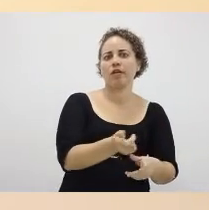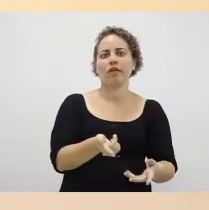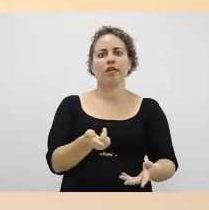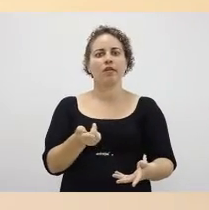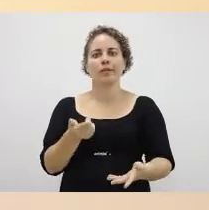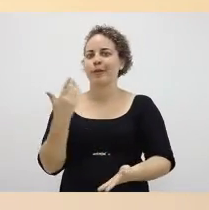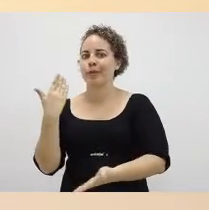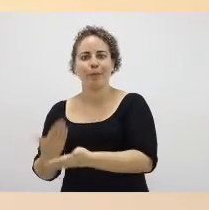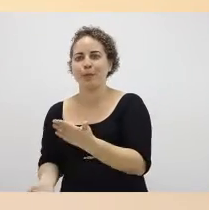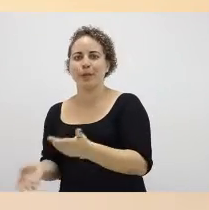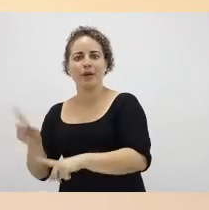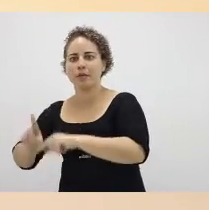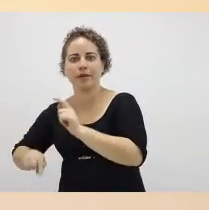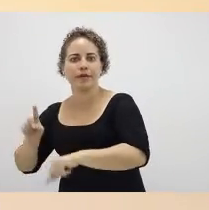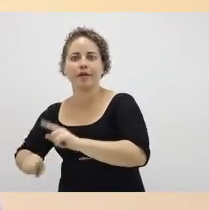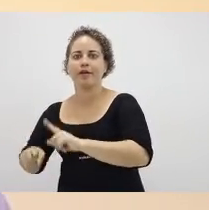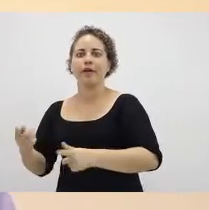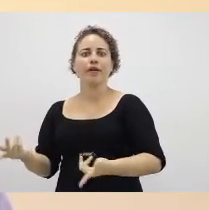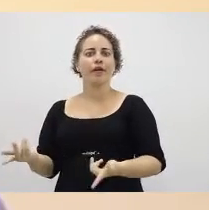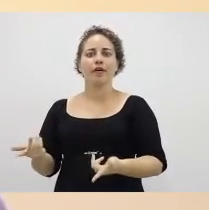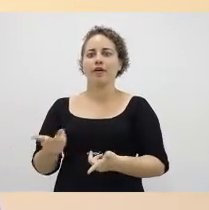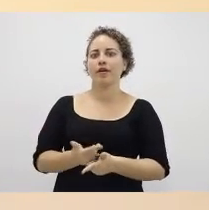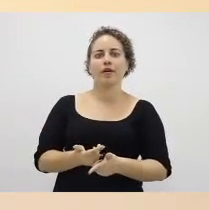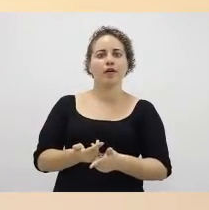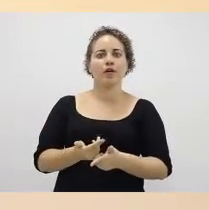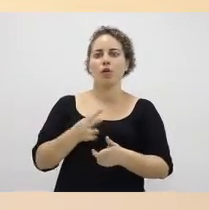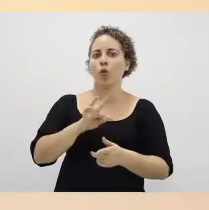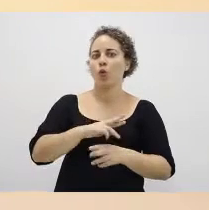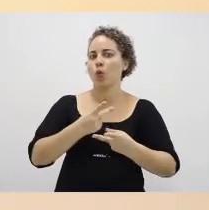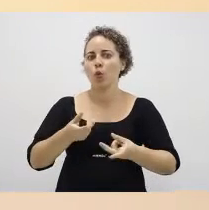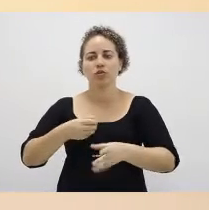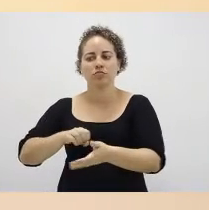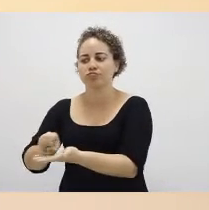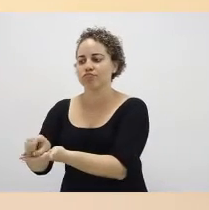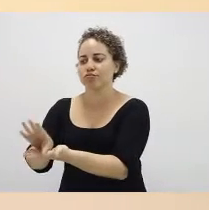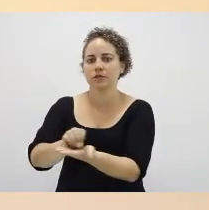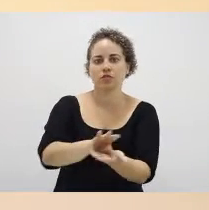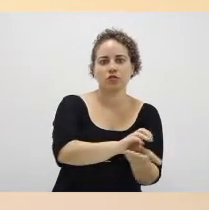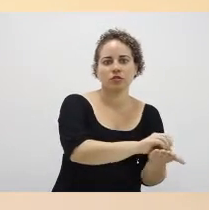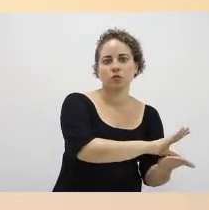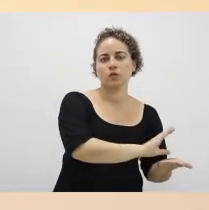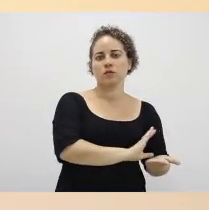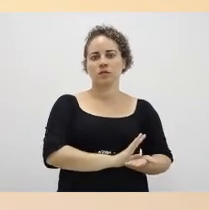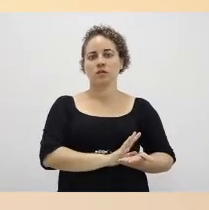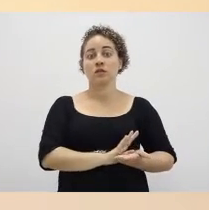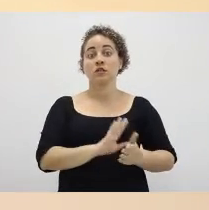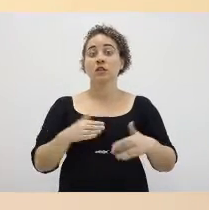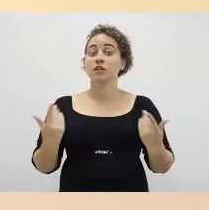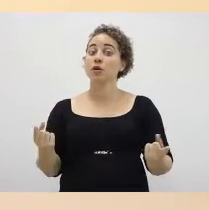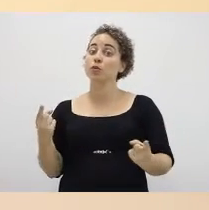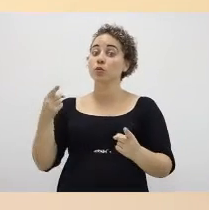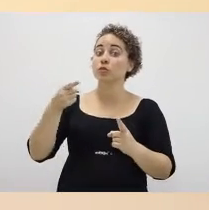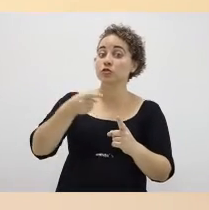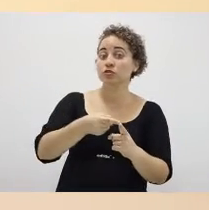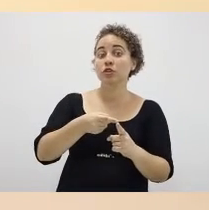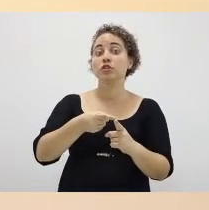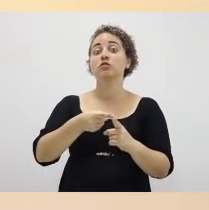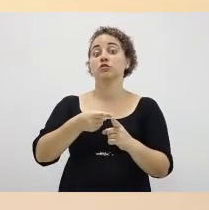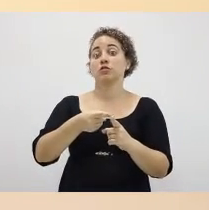matéria-prima, de produto acabado, de rotas de distribuição. Essa que é a grande finalidade